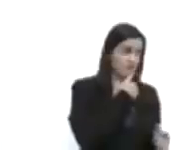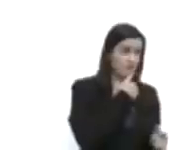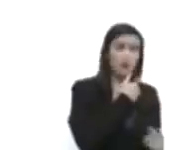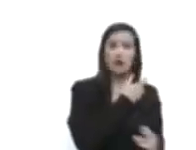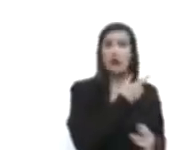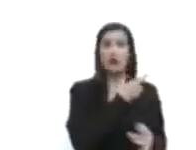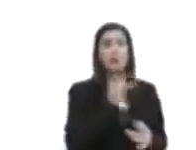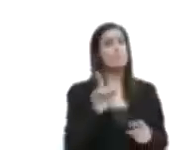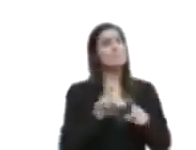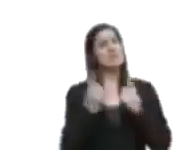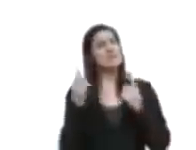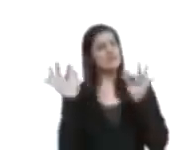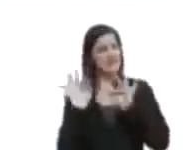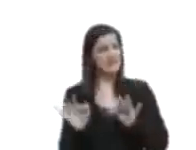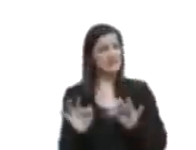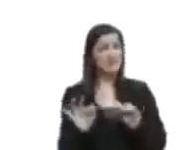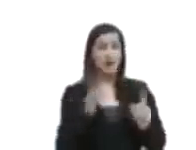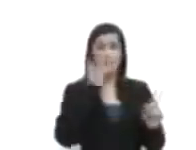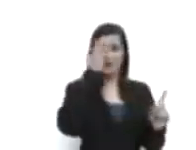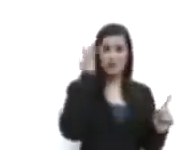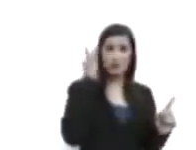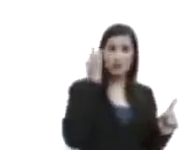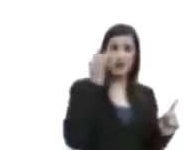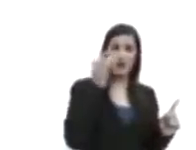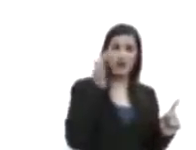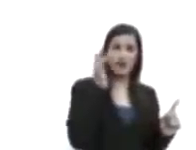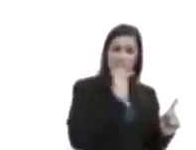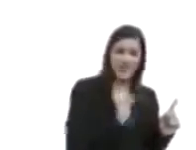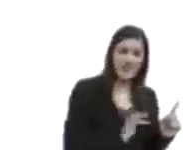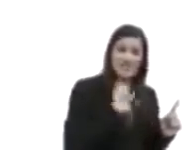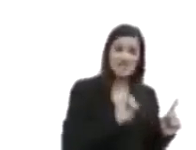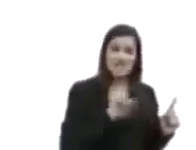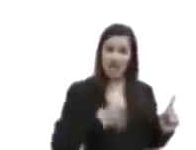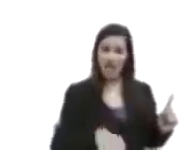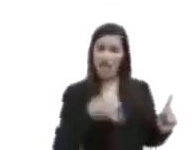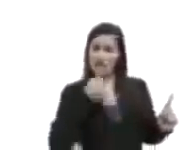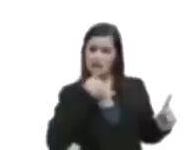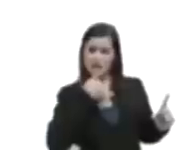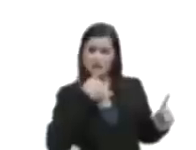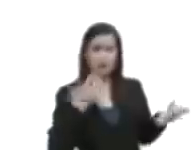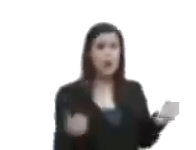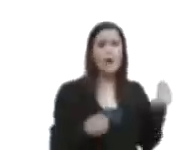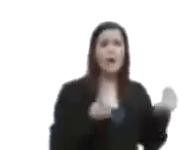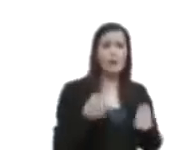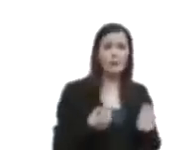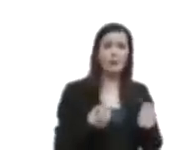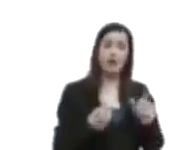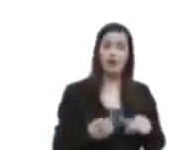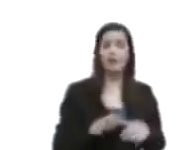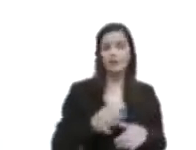os infelizes? É isso? É mais ou menos isso. Felizes os infelizes.